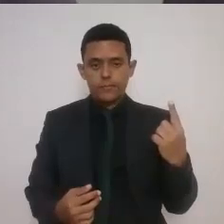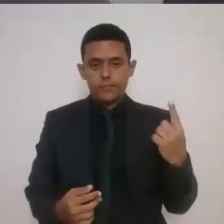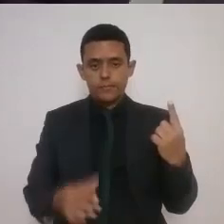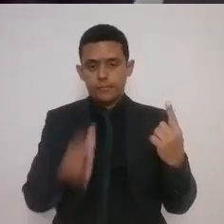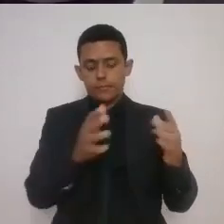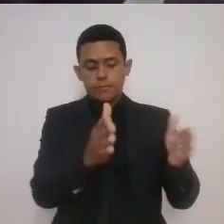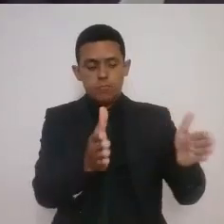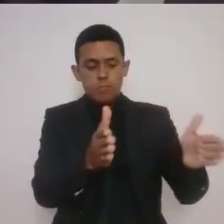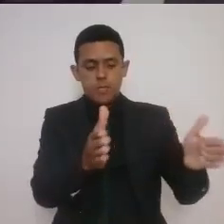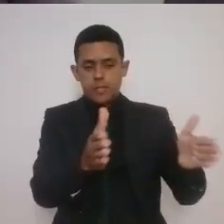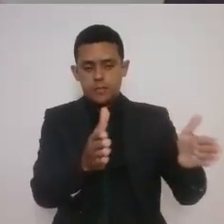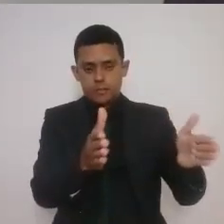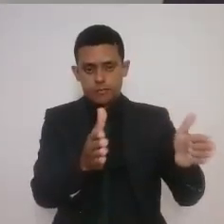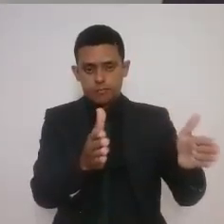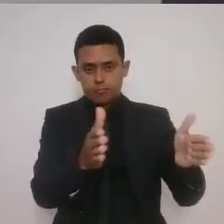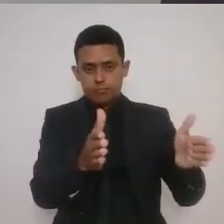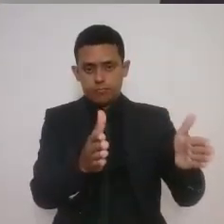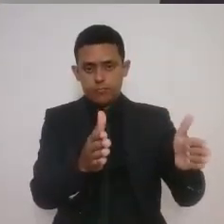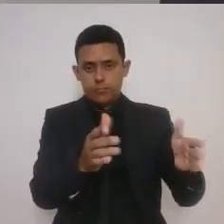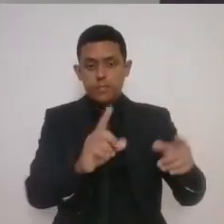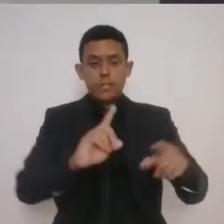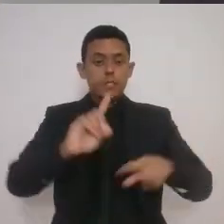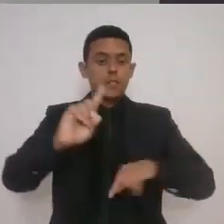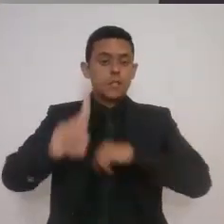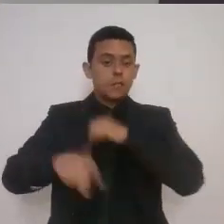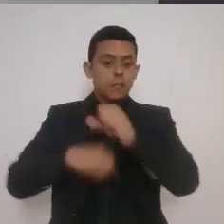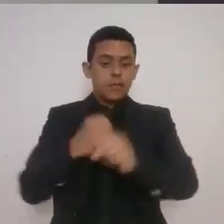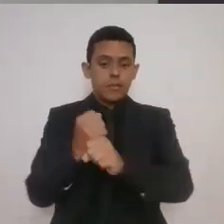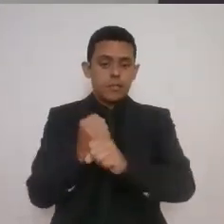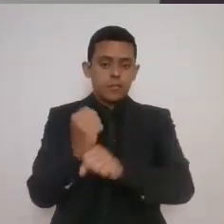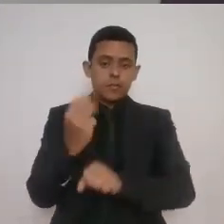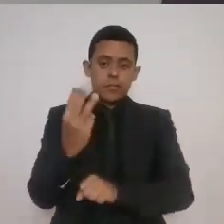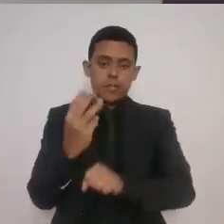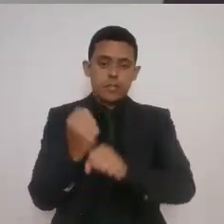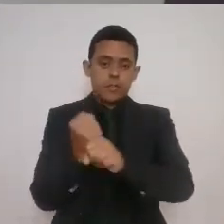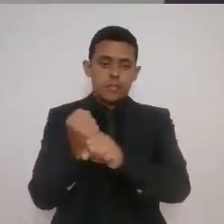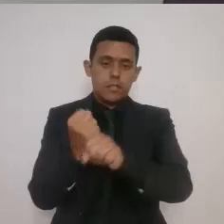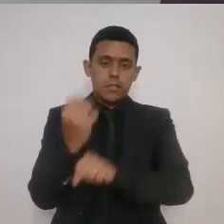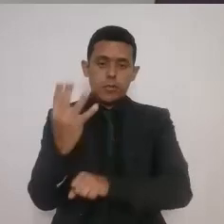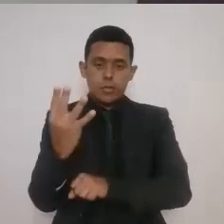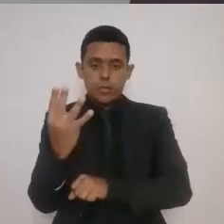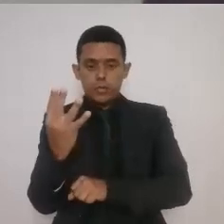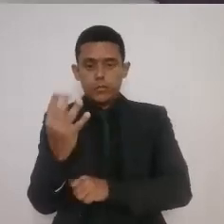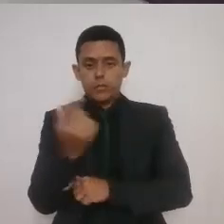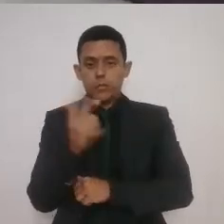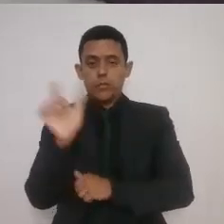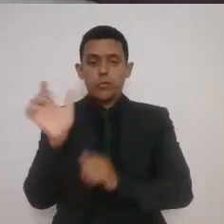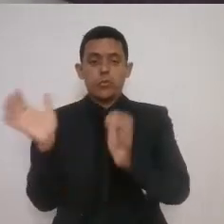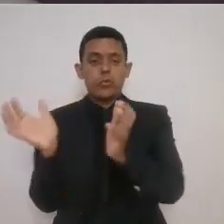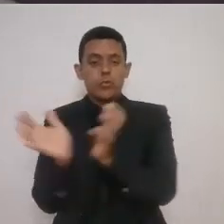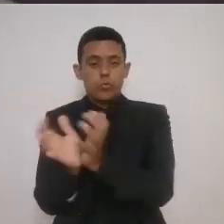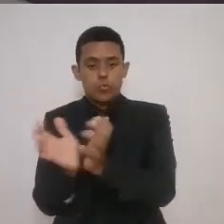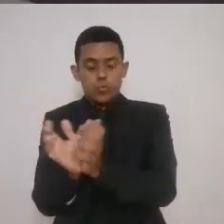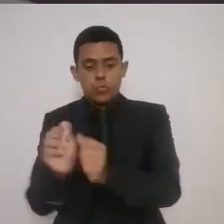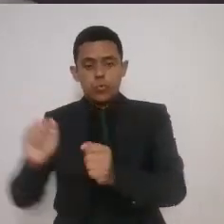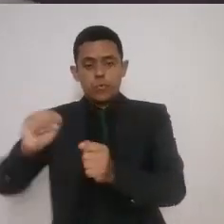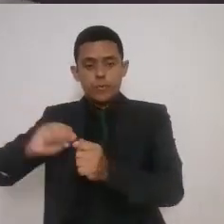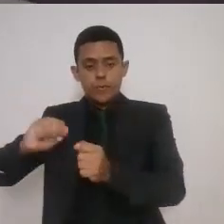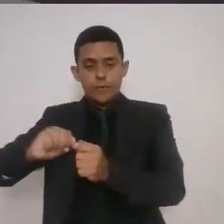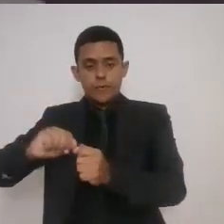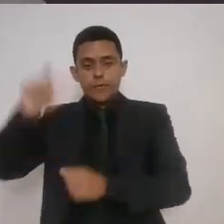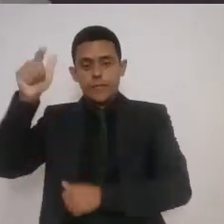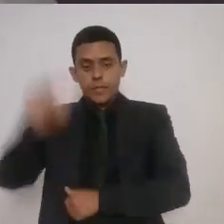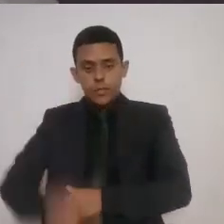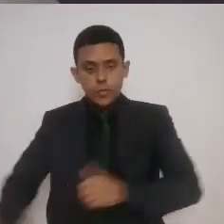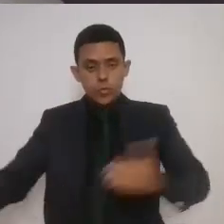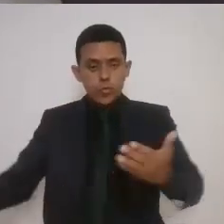período e 3 ou 4 anos depois venha a ser também praticado por aquele mesmo grupo econômico, isso não terá